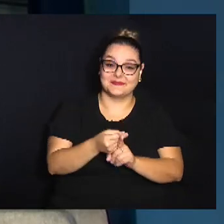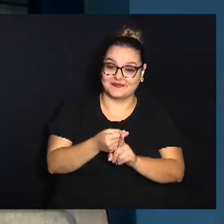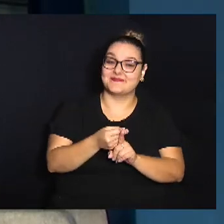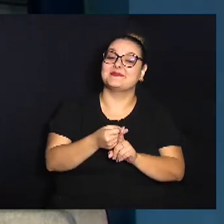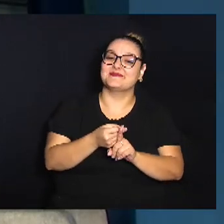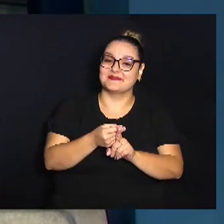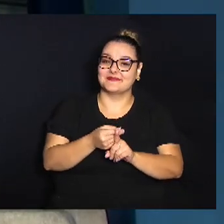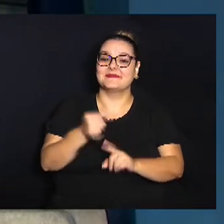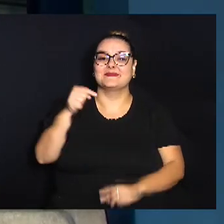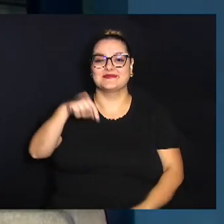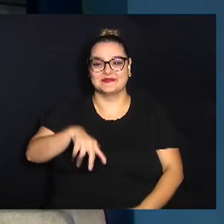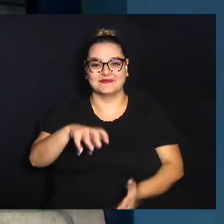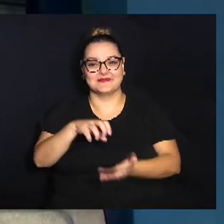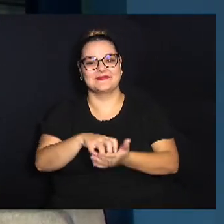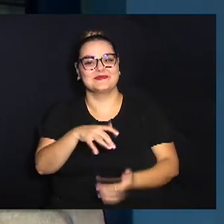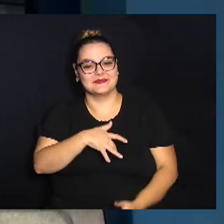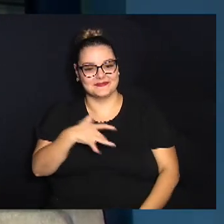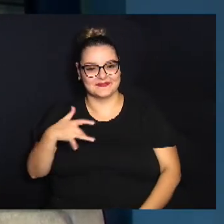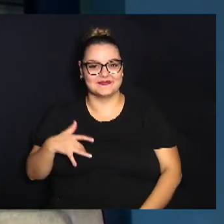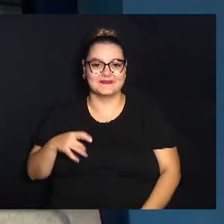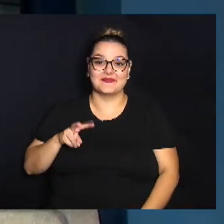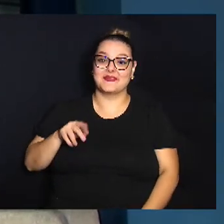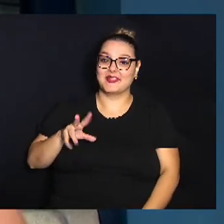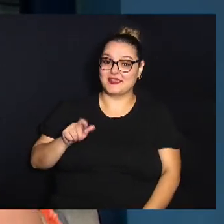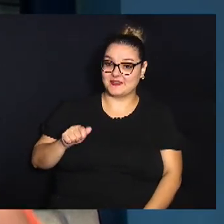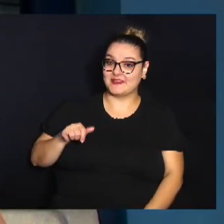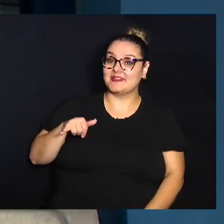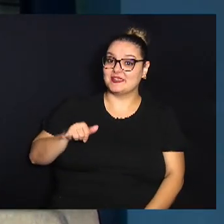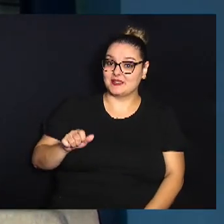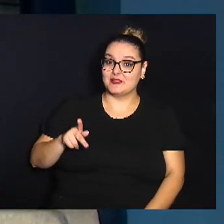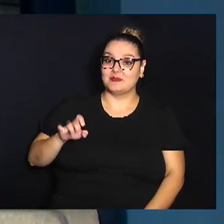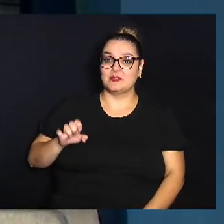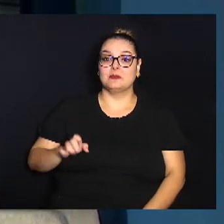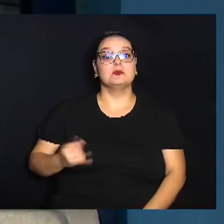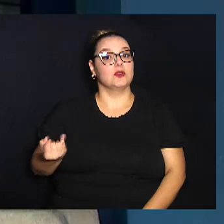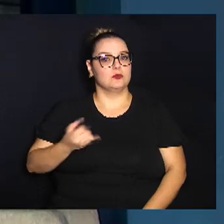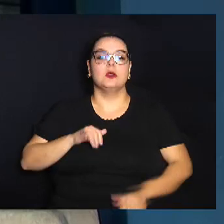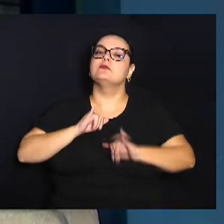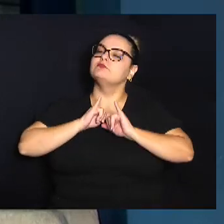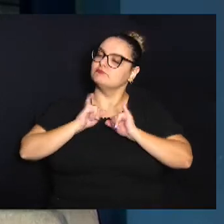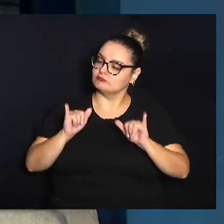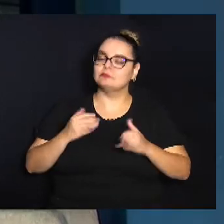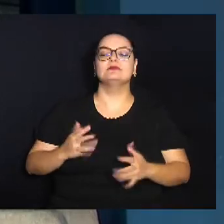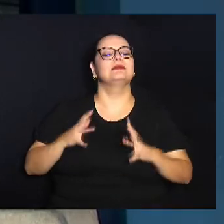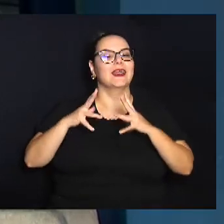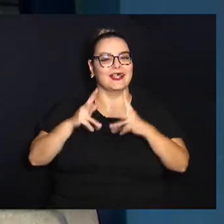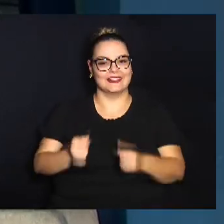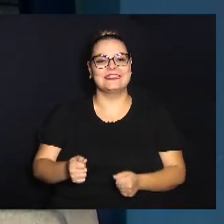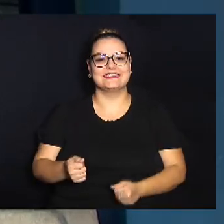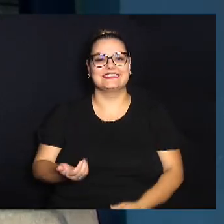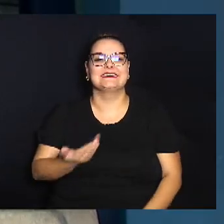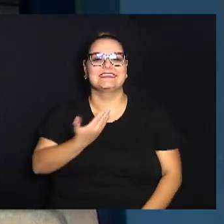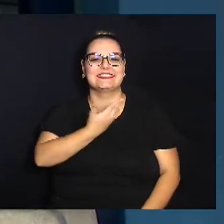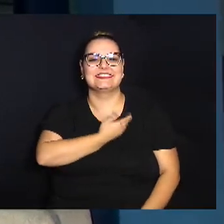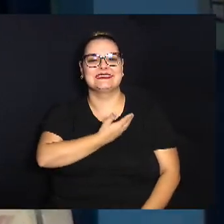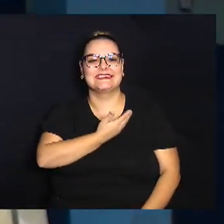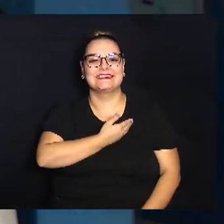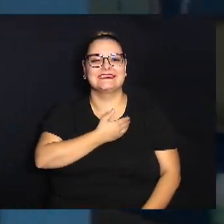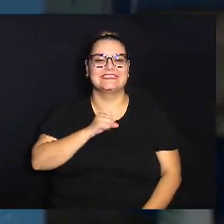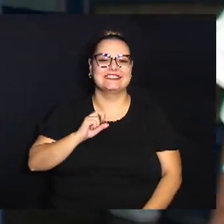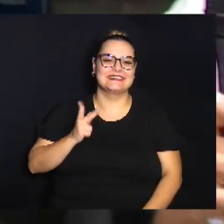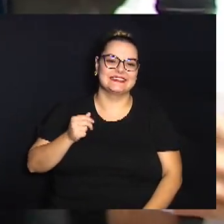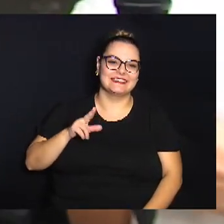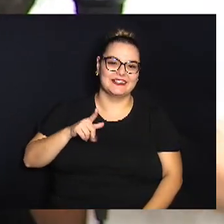vacinado aqui no Centro de Saúde da Vila IP. E importante que ele já deixou o recadinho aí para todos os amigos. A Shaula está de